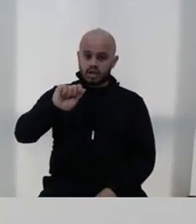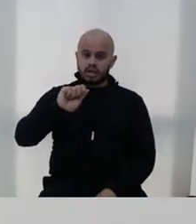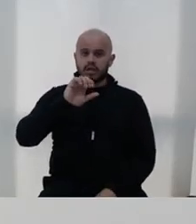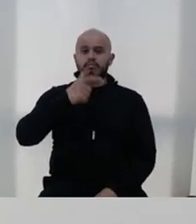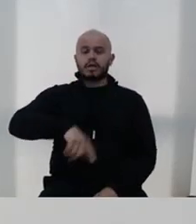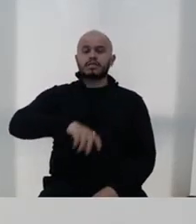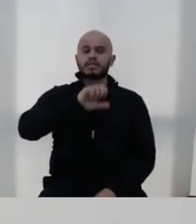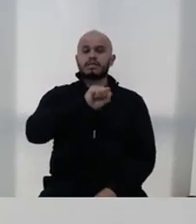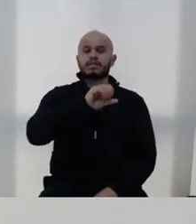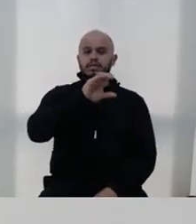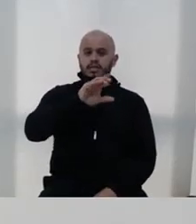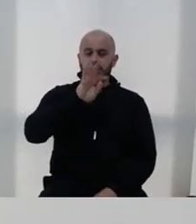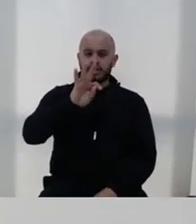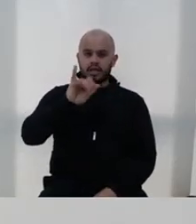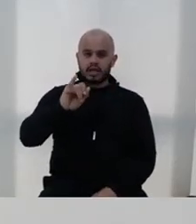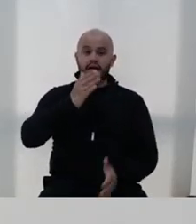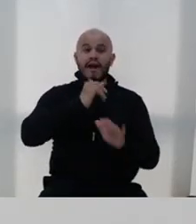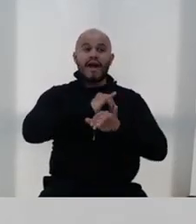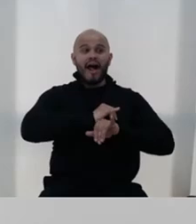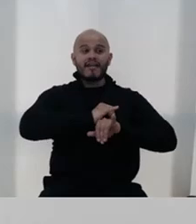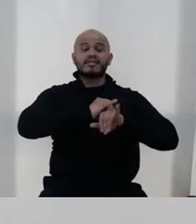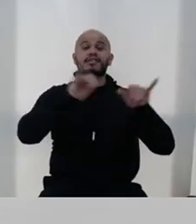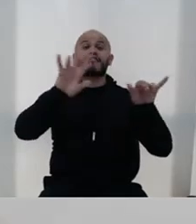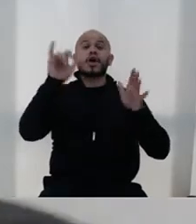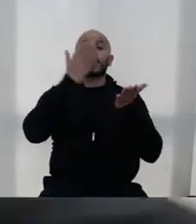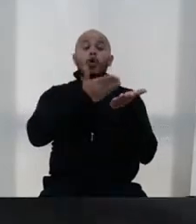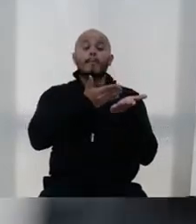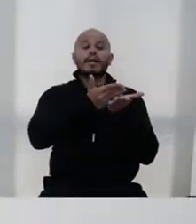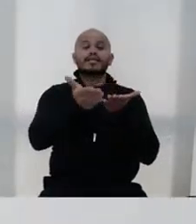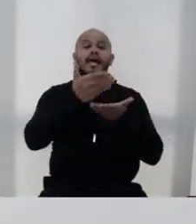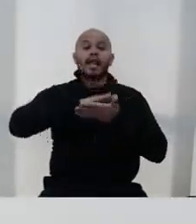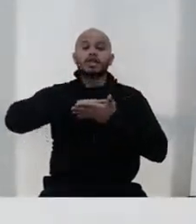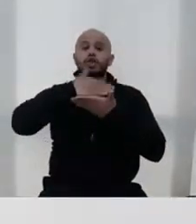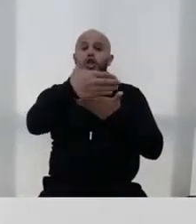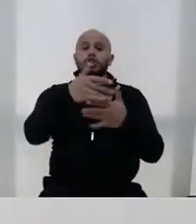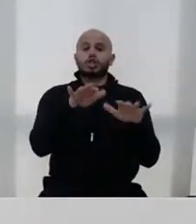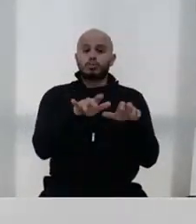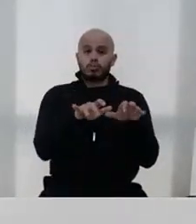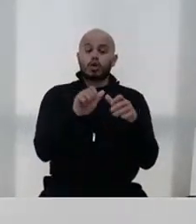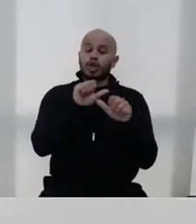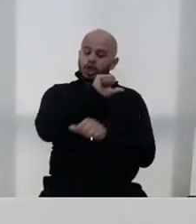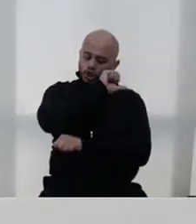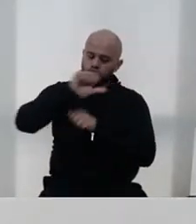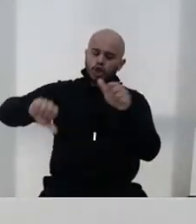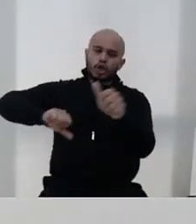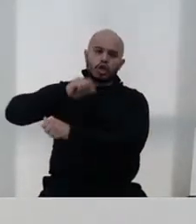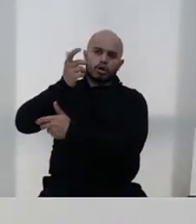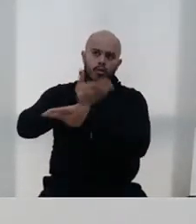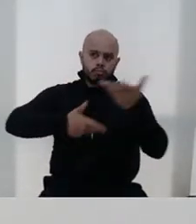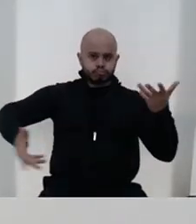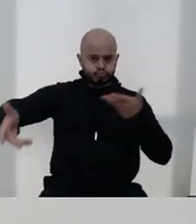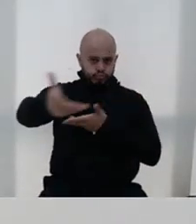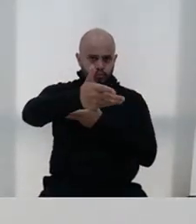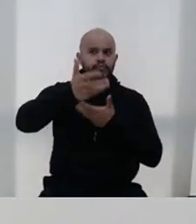que nós iniciaremos a troca dos notebooks da carreira, né? Nós finalizamos aqui, eu queria fazer um elogio público à equipe da